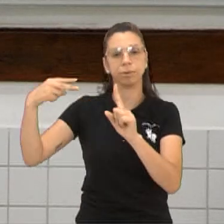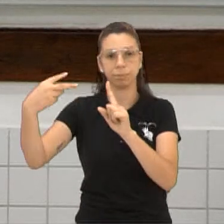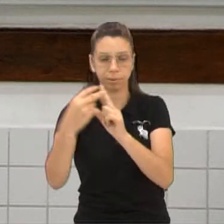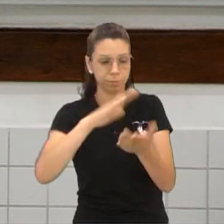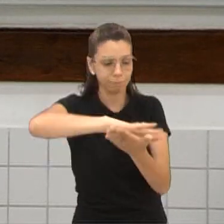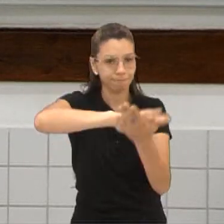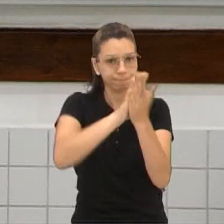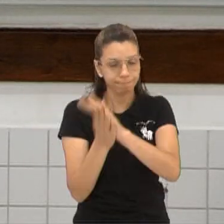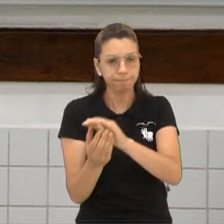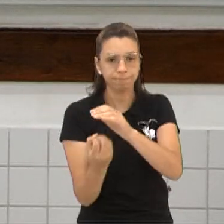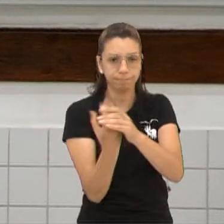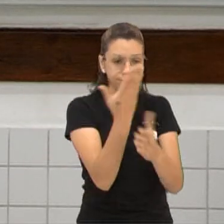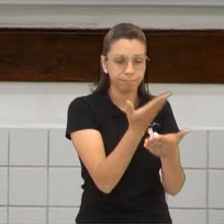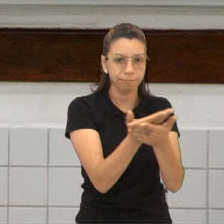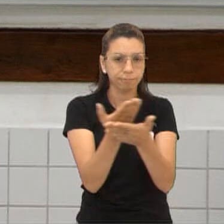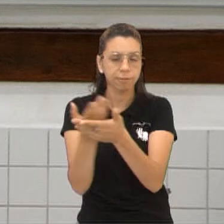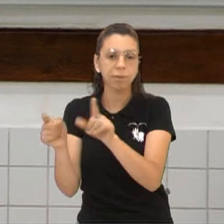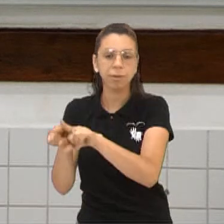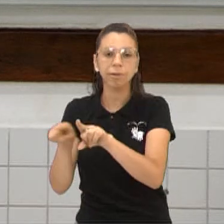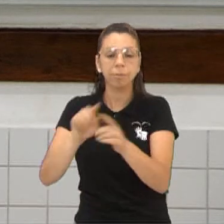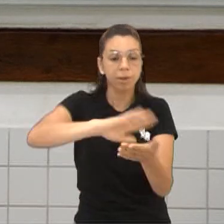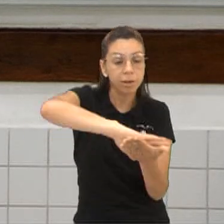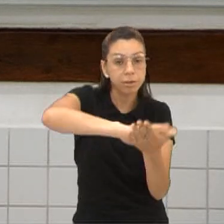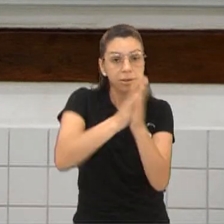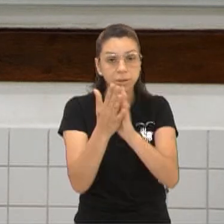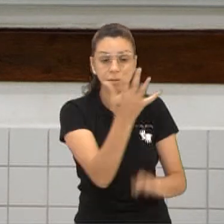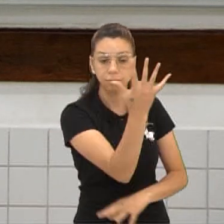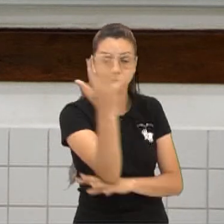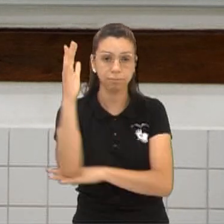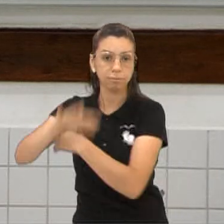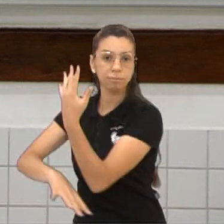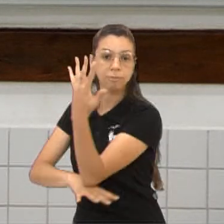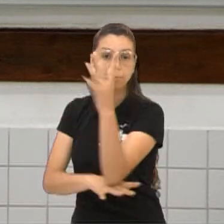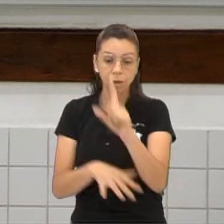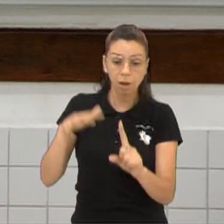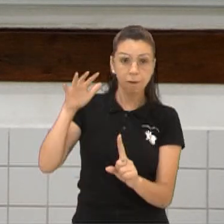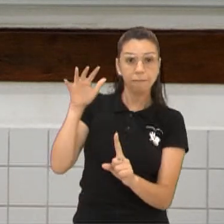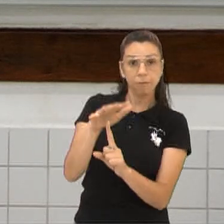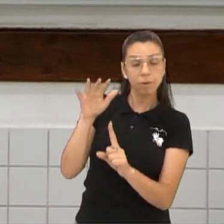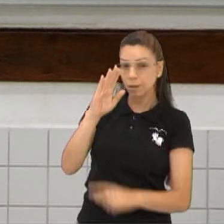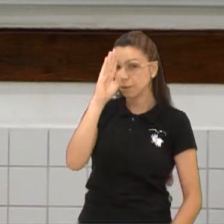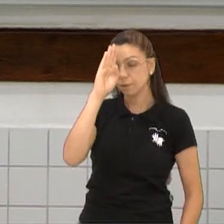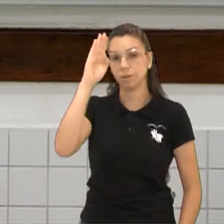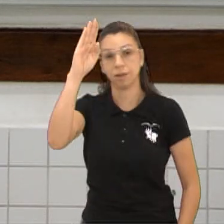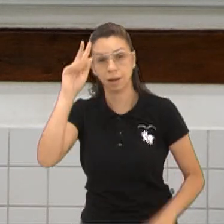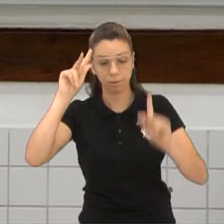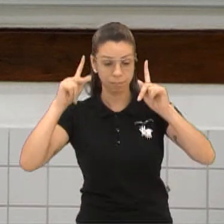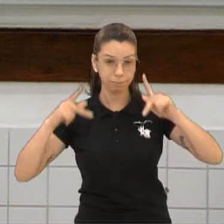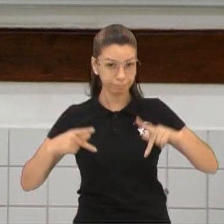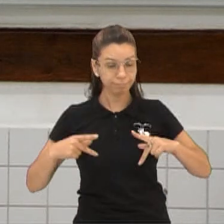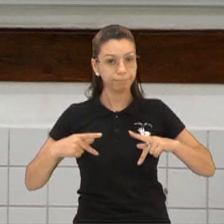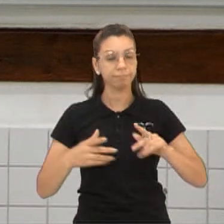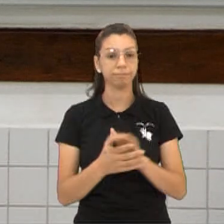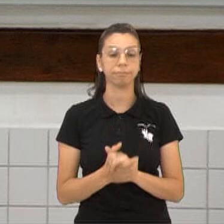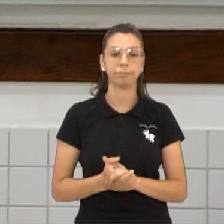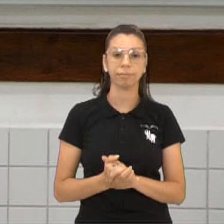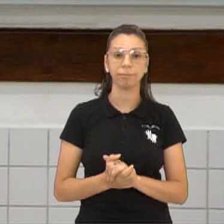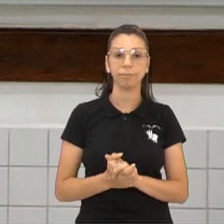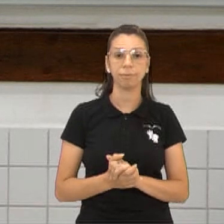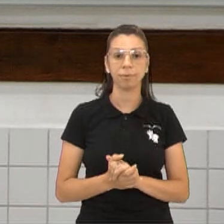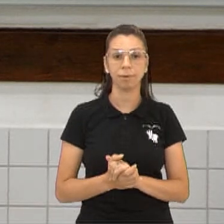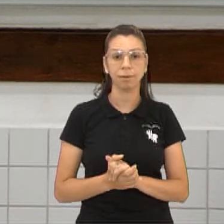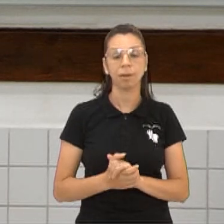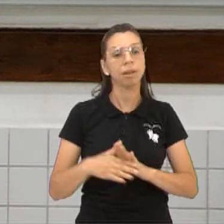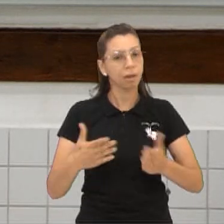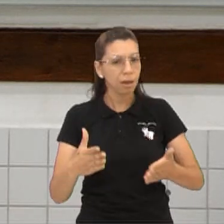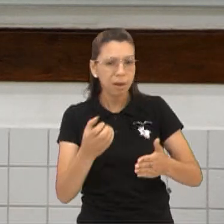dos ecossistemas e da degradação ambiental impacta o ser humano? Será que a gente se sente bem com essa visão? O